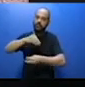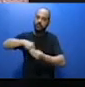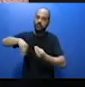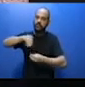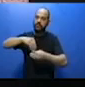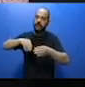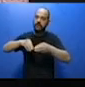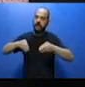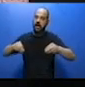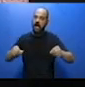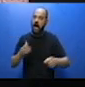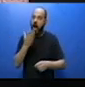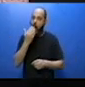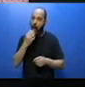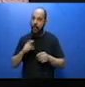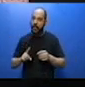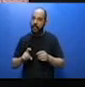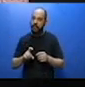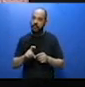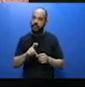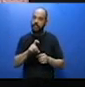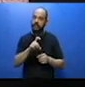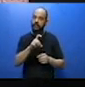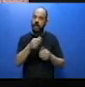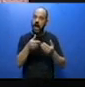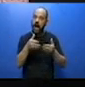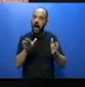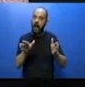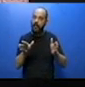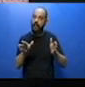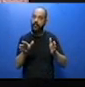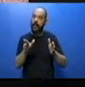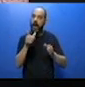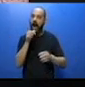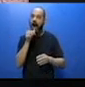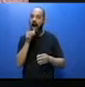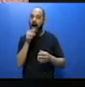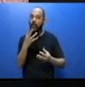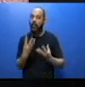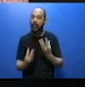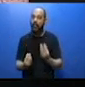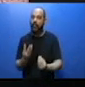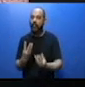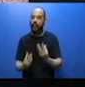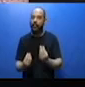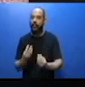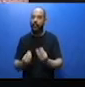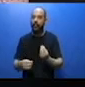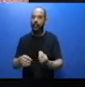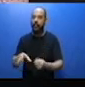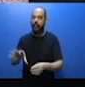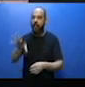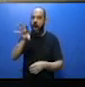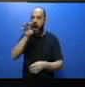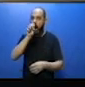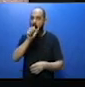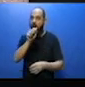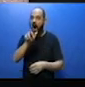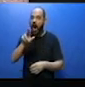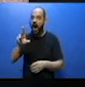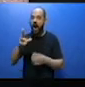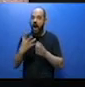abrindo para a penetração da água, do oxigênio, das raízes e vai